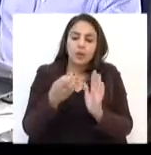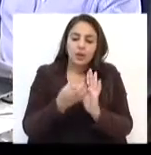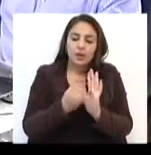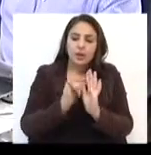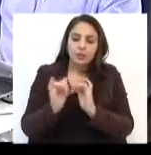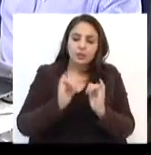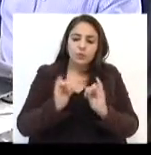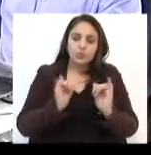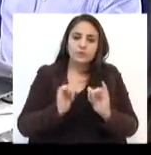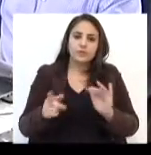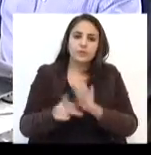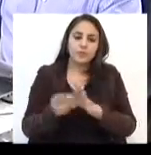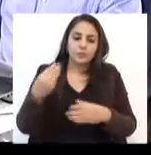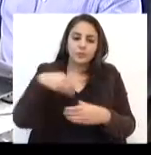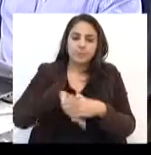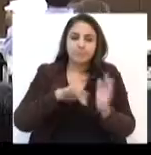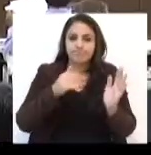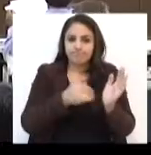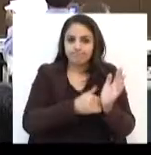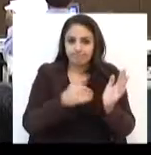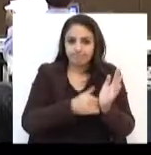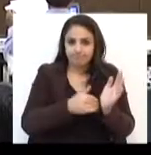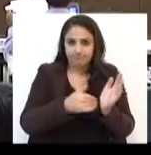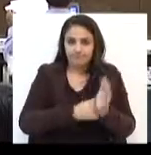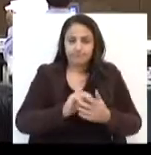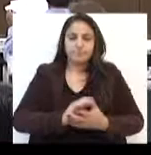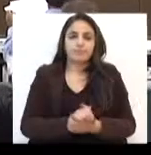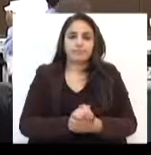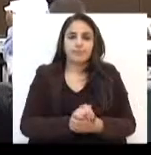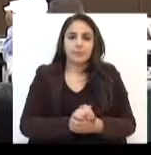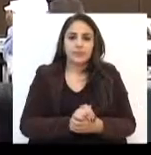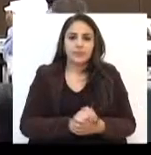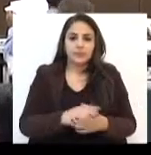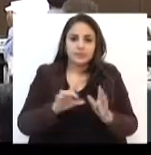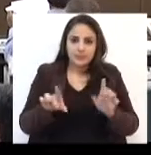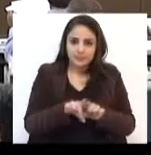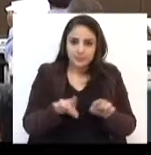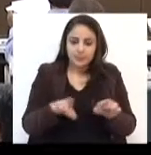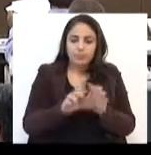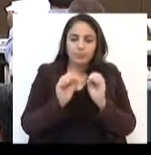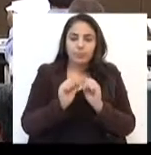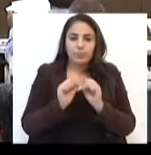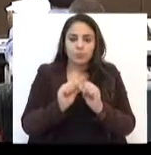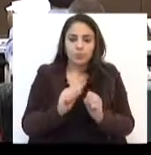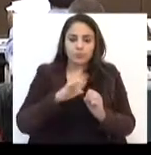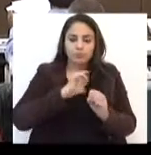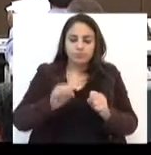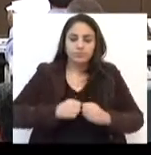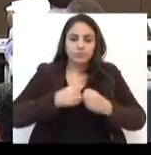informações serão tratadas com sigilo. Através deste canal, também é possível